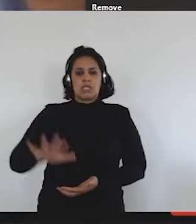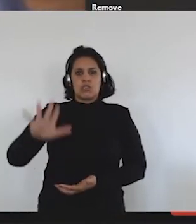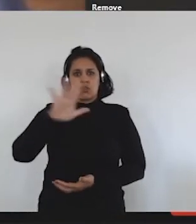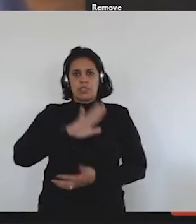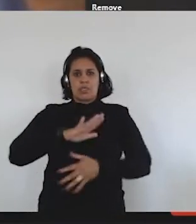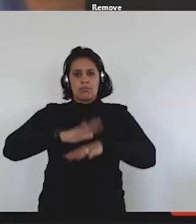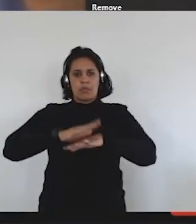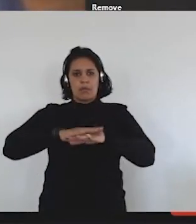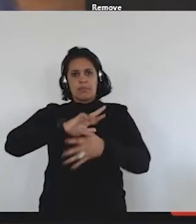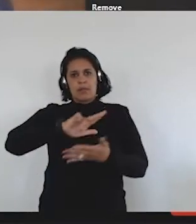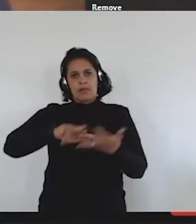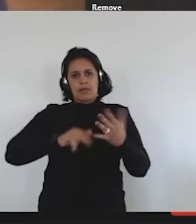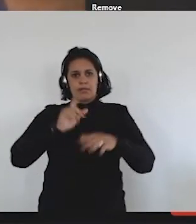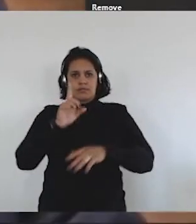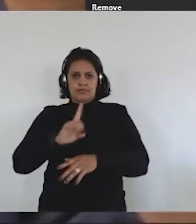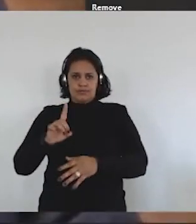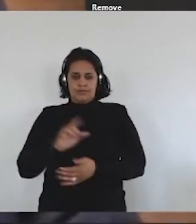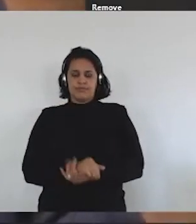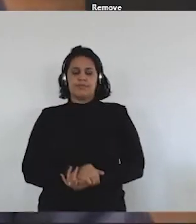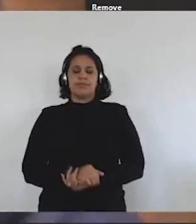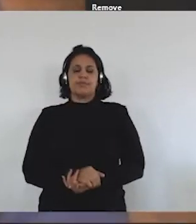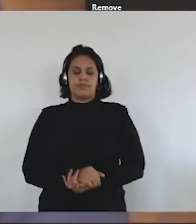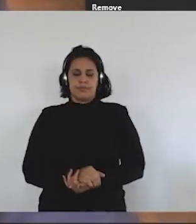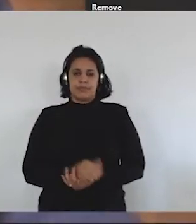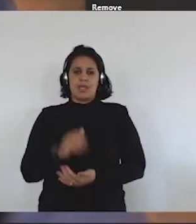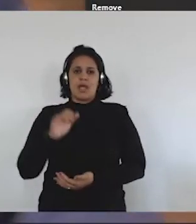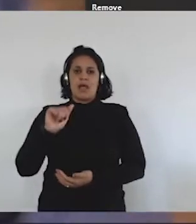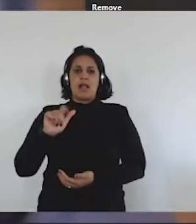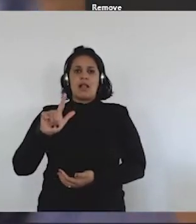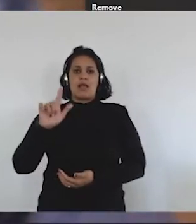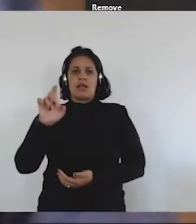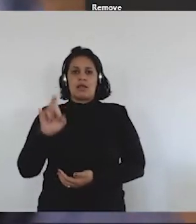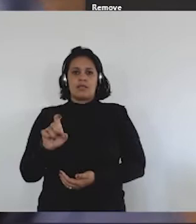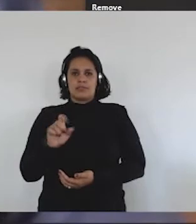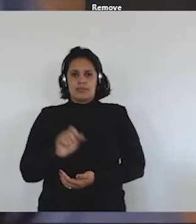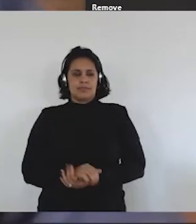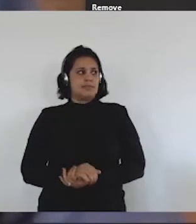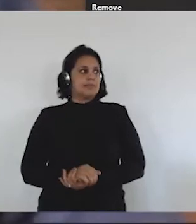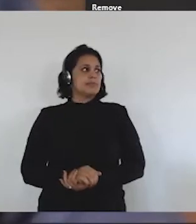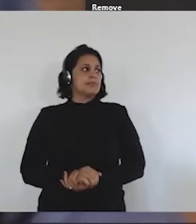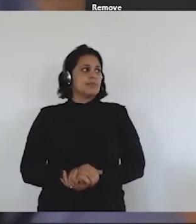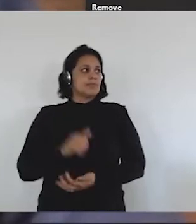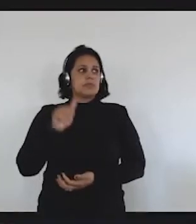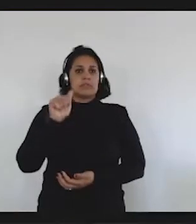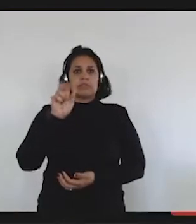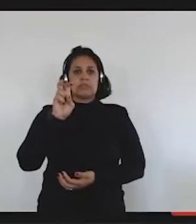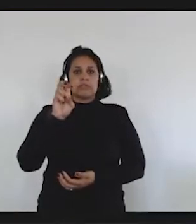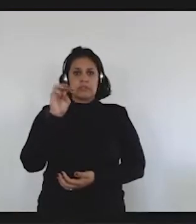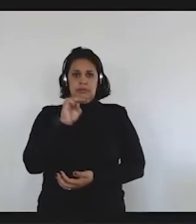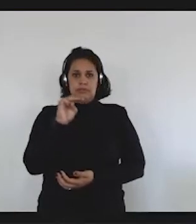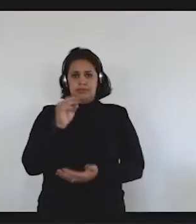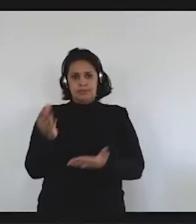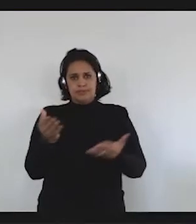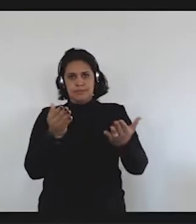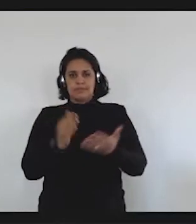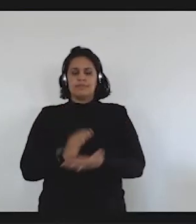já referido inicialmente. Alex, você tem a palavra, por gentileza, por 15 minutos, meu amigo.